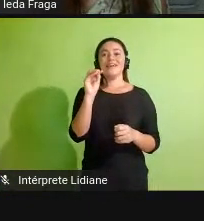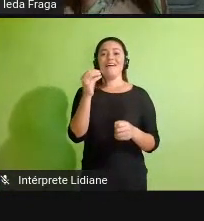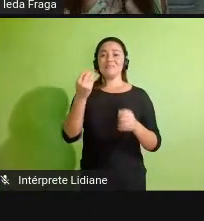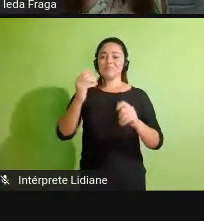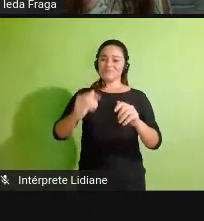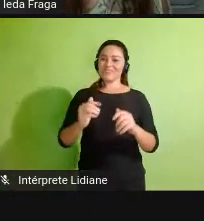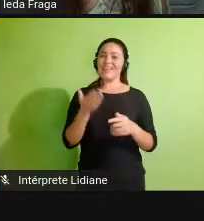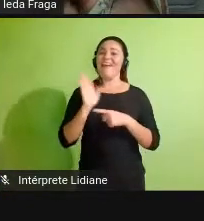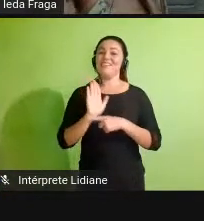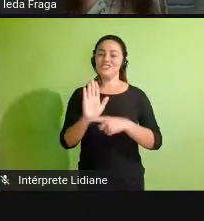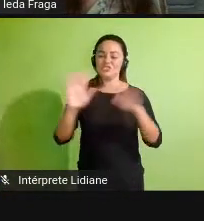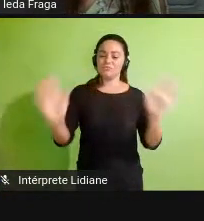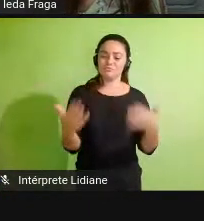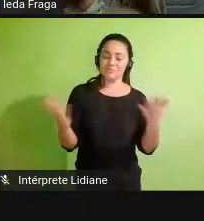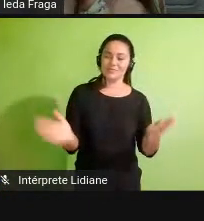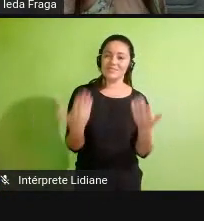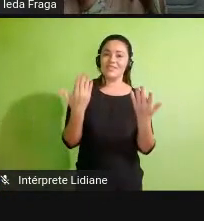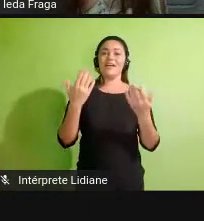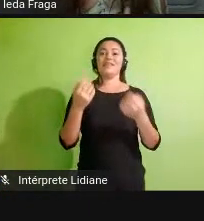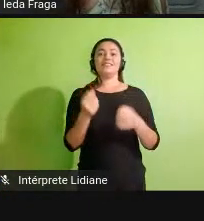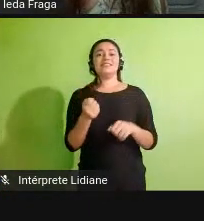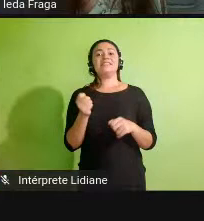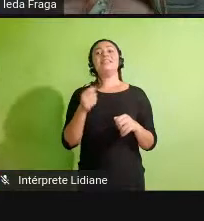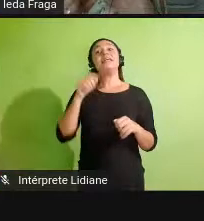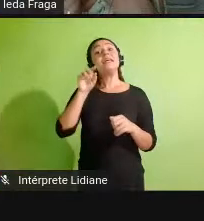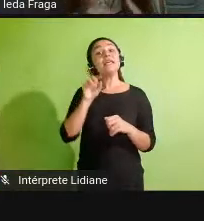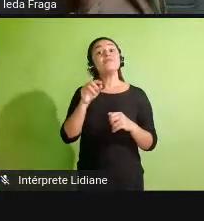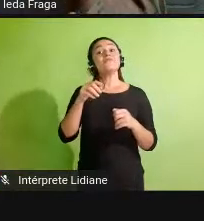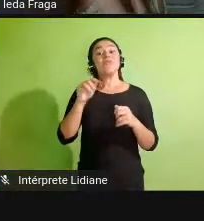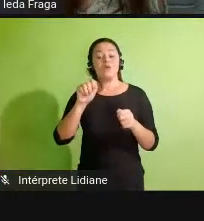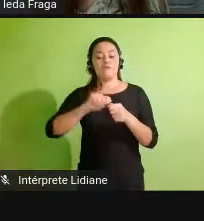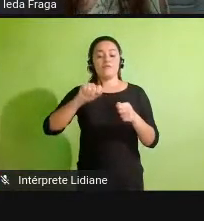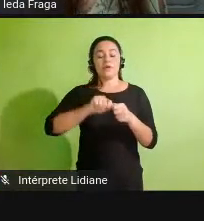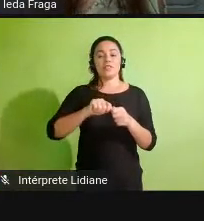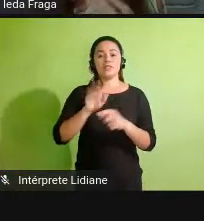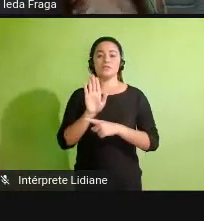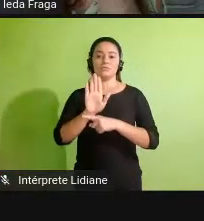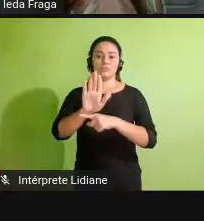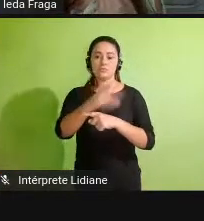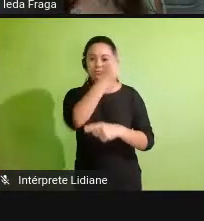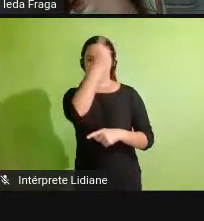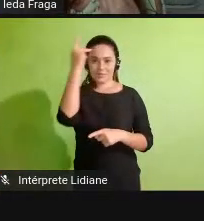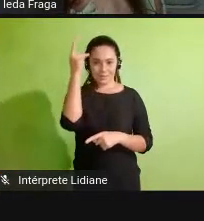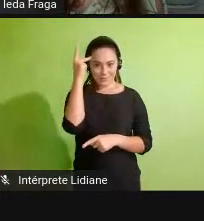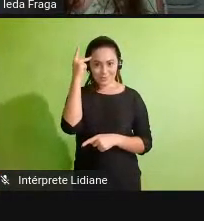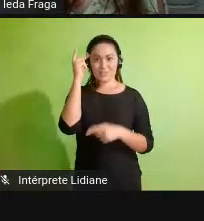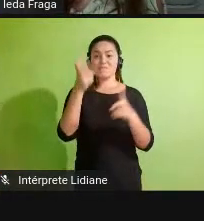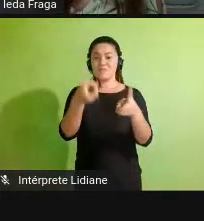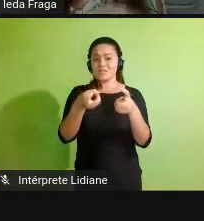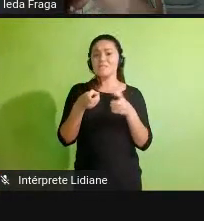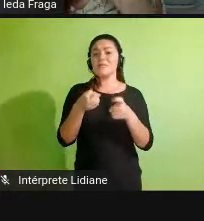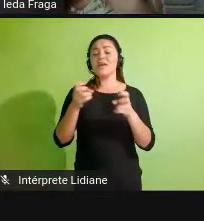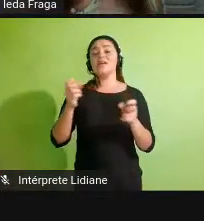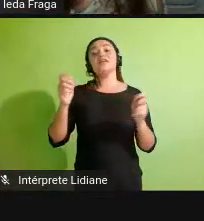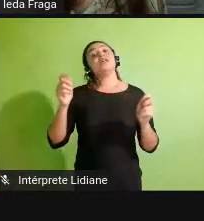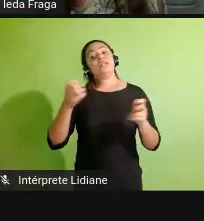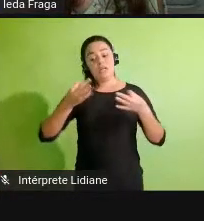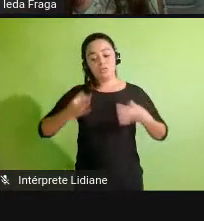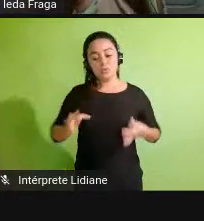né? E mostrar que, através do uso dessas novas TICs, dessas novas tecnologias, é possível, sim, aprender de